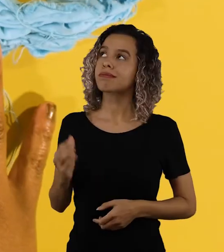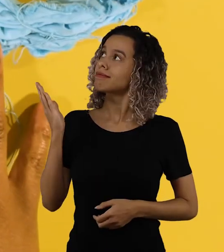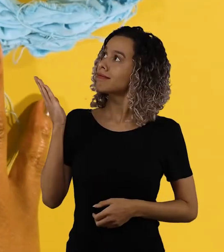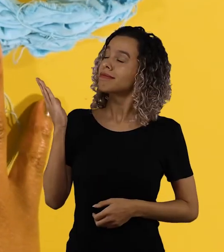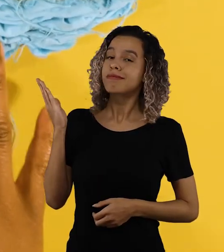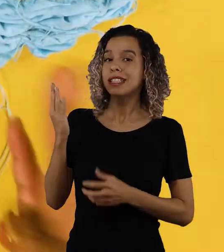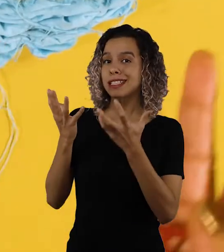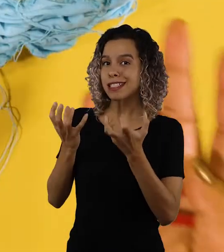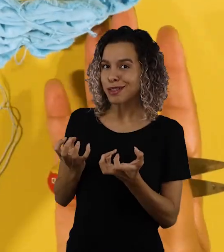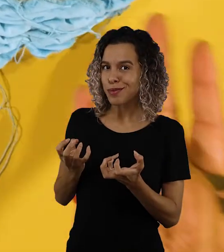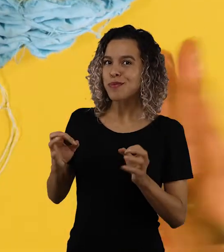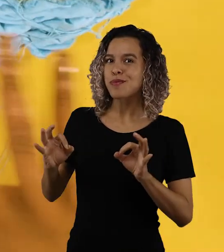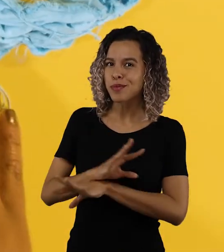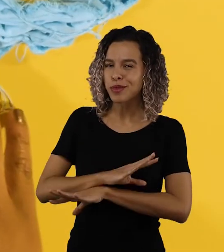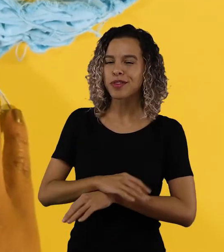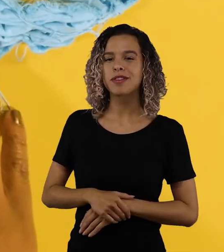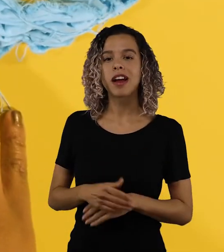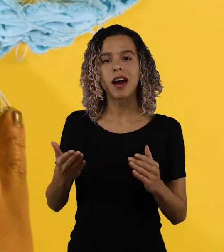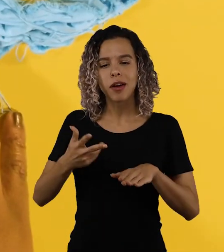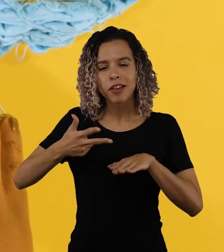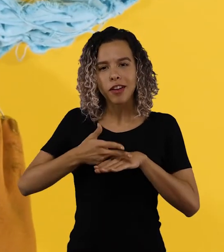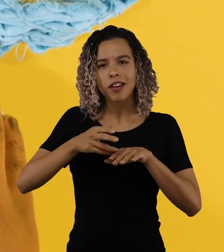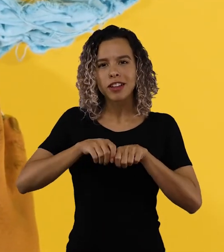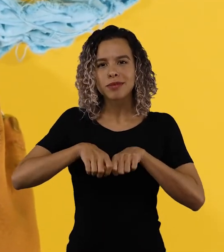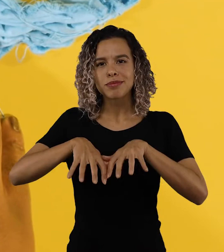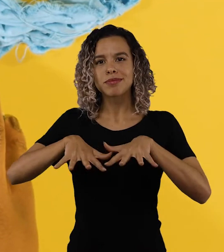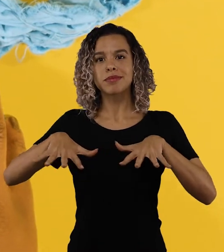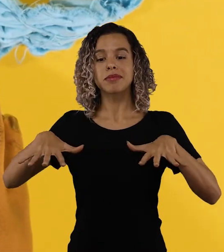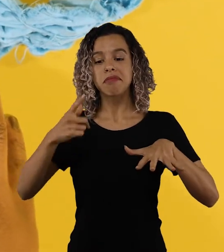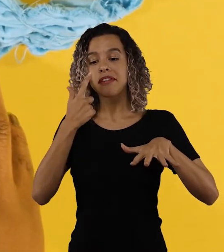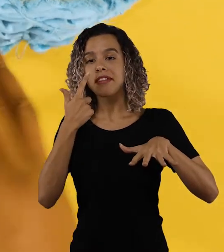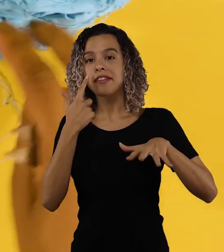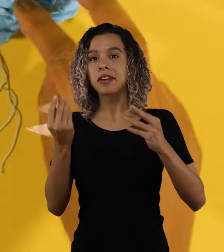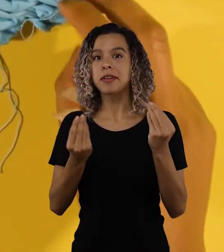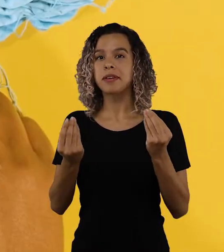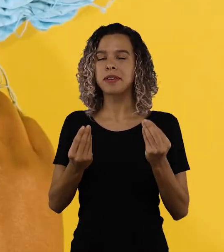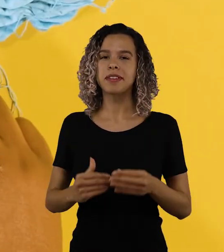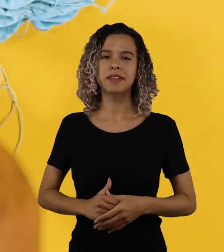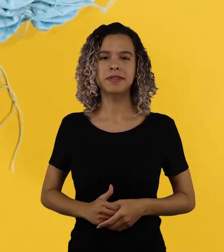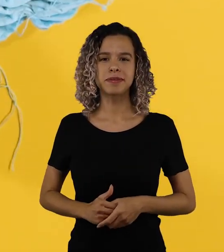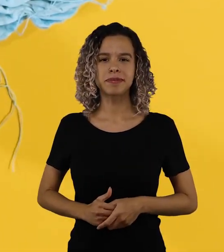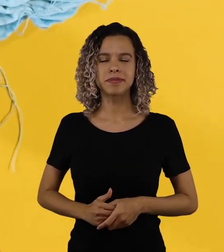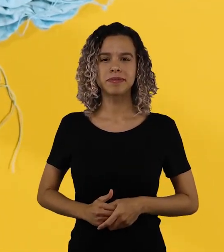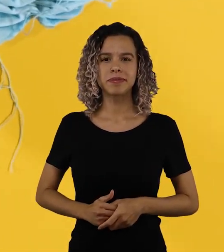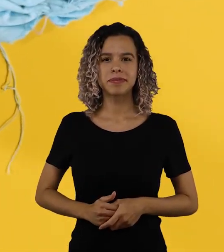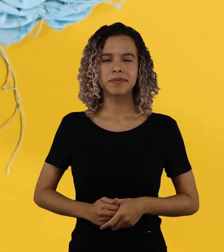Depois de seco, nós finalmente vamos desmanchar os pontos e ver como ficou essa